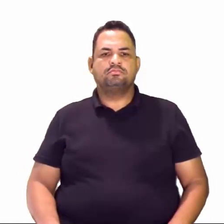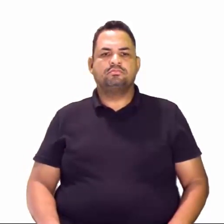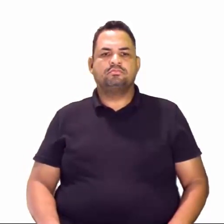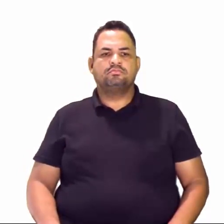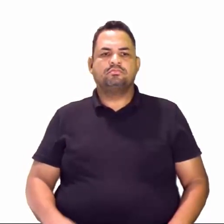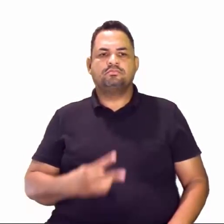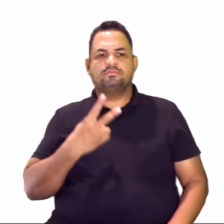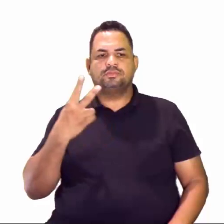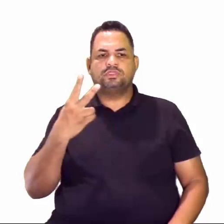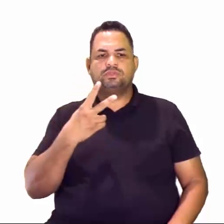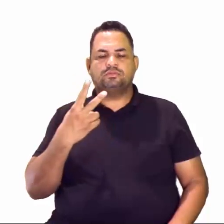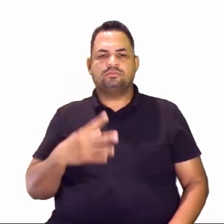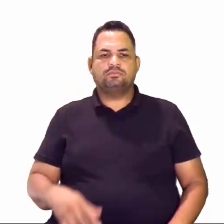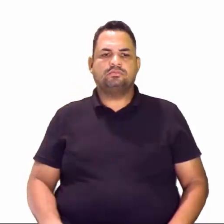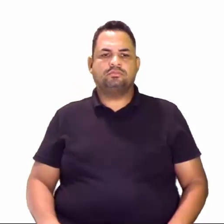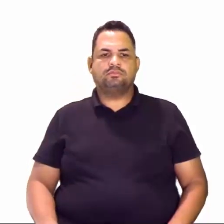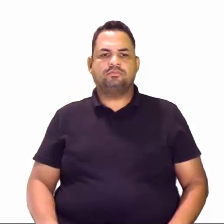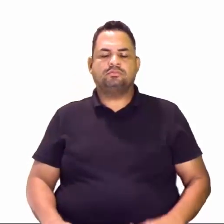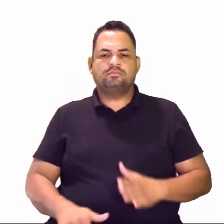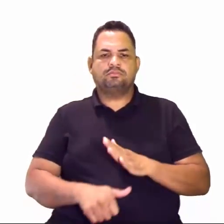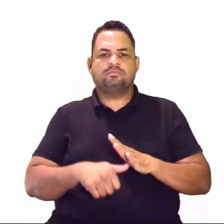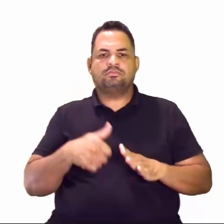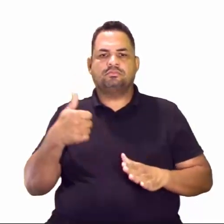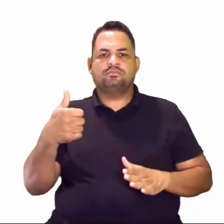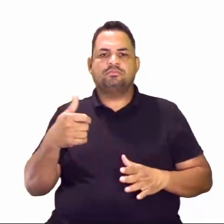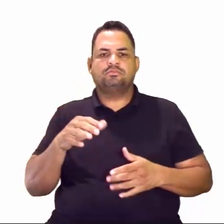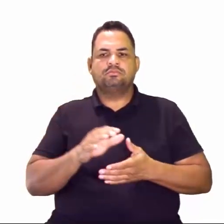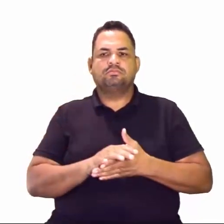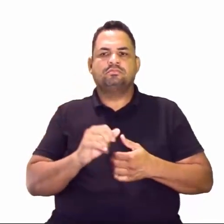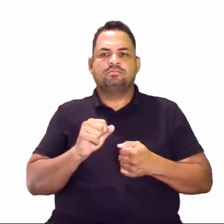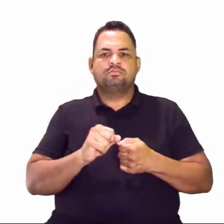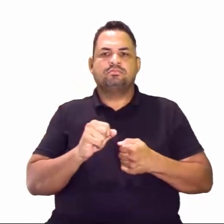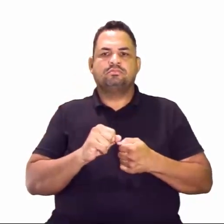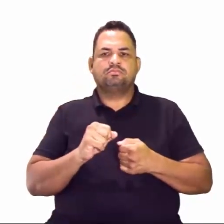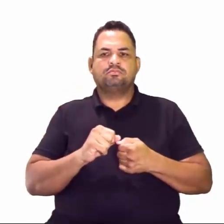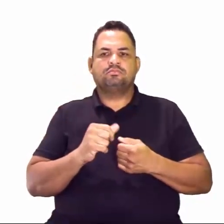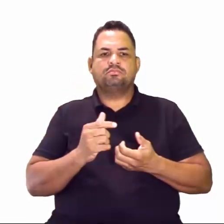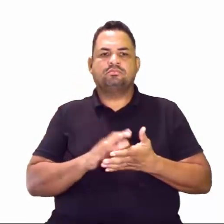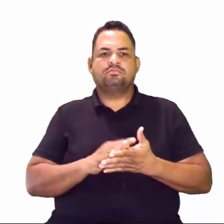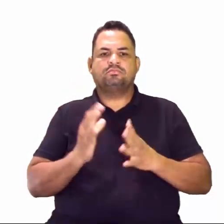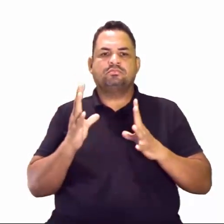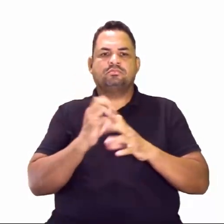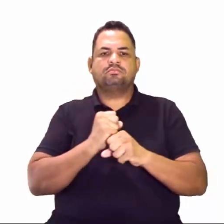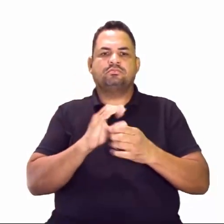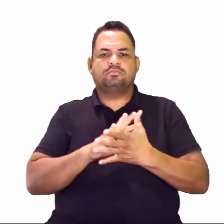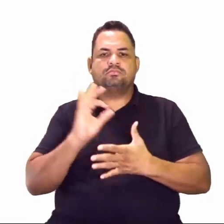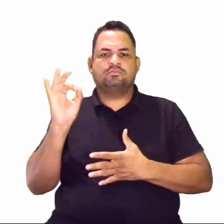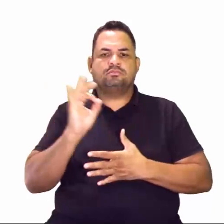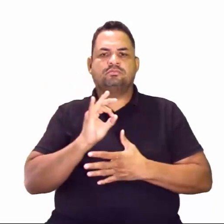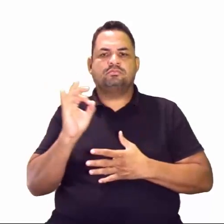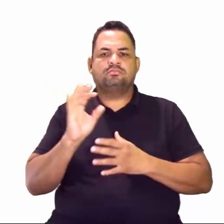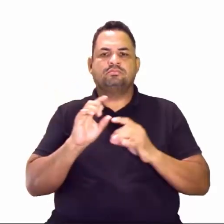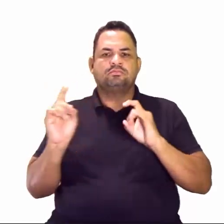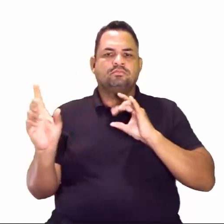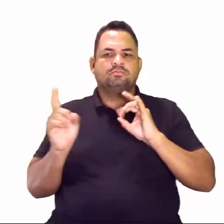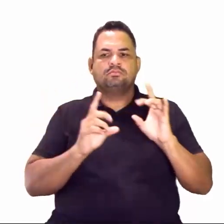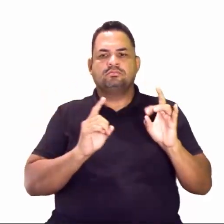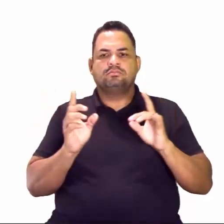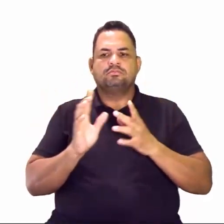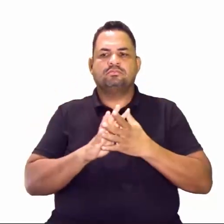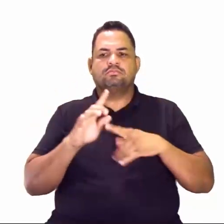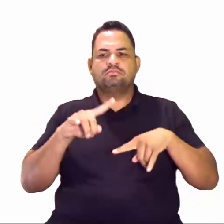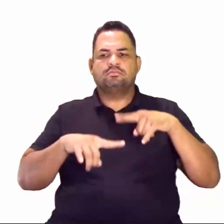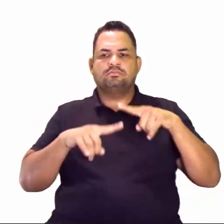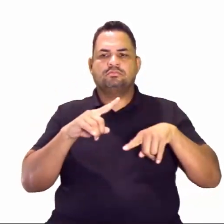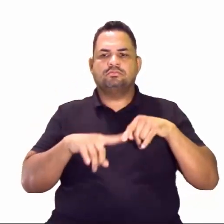este segundo passo. Primeiro, aí vamos fazer o seguinte, vamos determinar o percentual